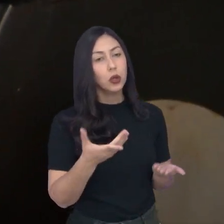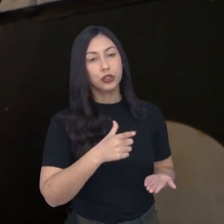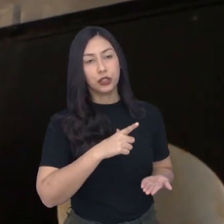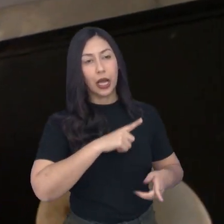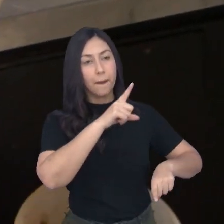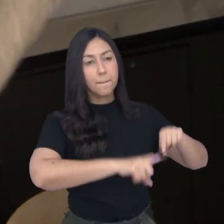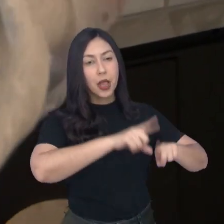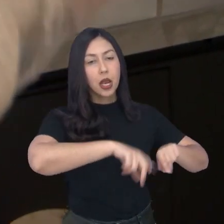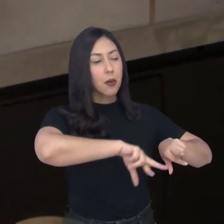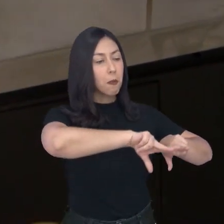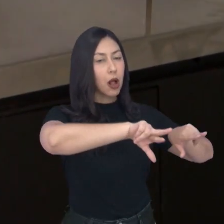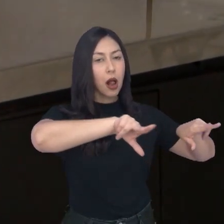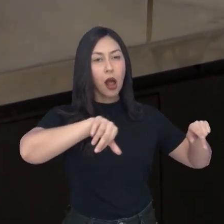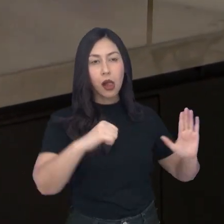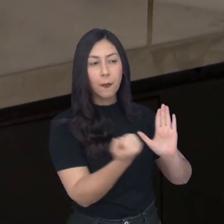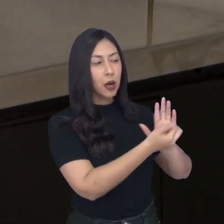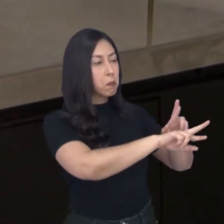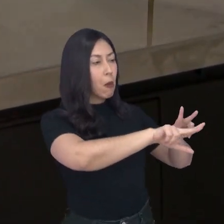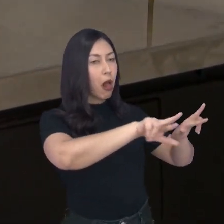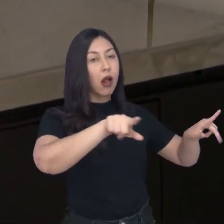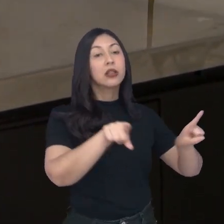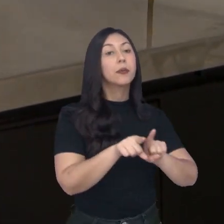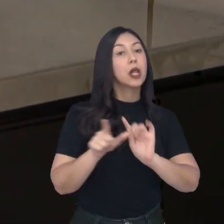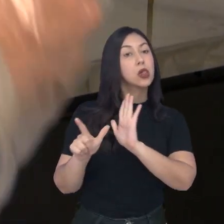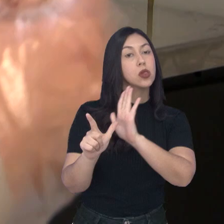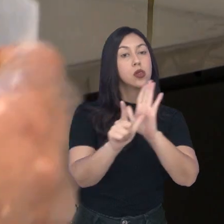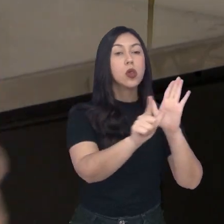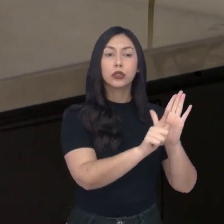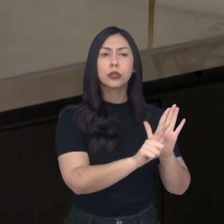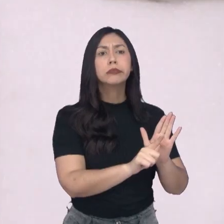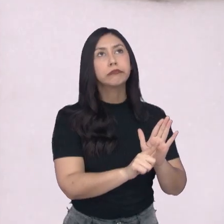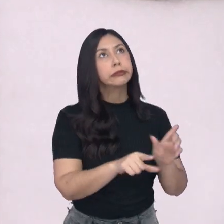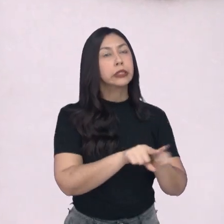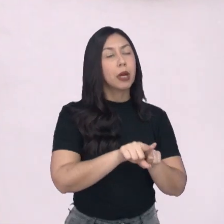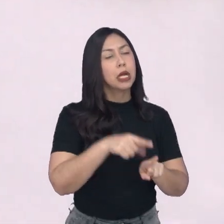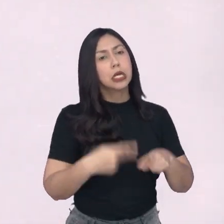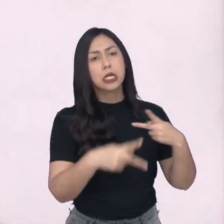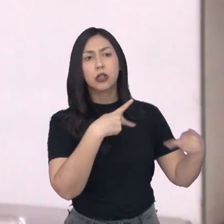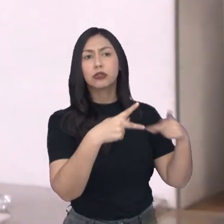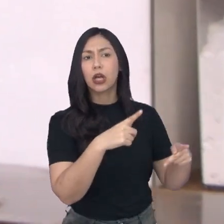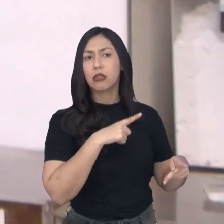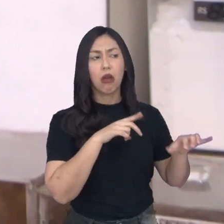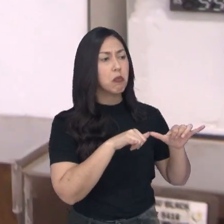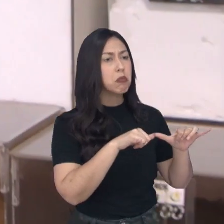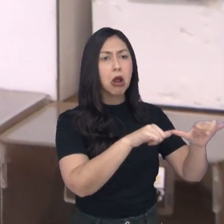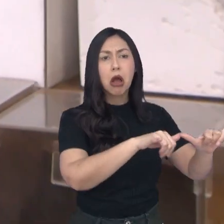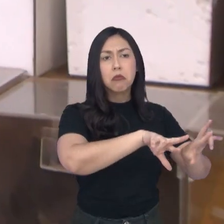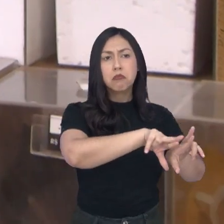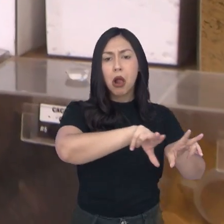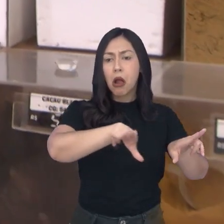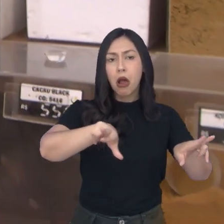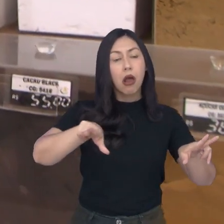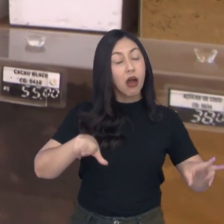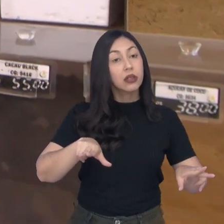de produtos, marcas e tem outras lojas também, né? Inclusive aqui em São José abriram-se outros mercados, outras lojas de